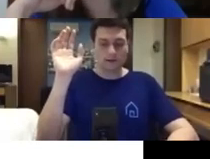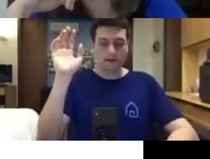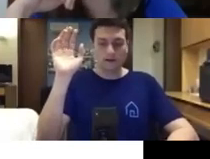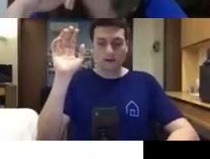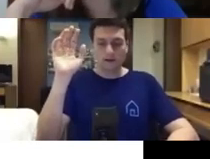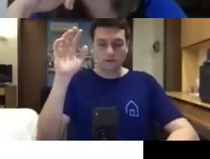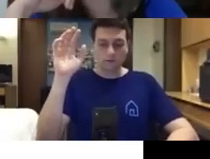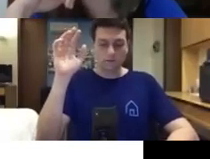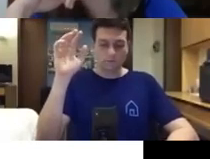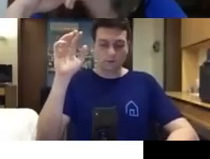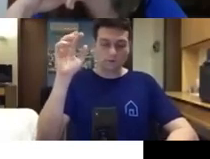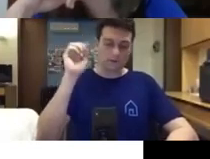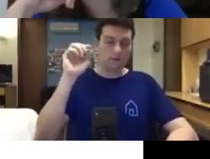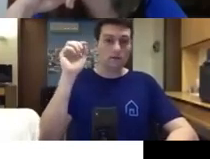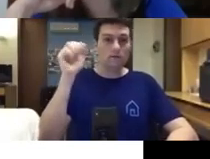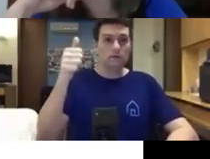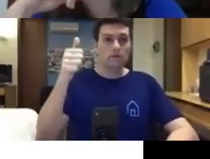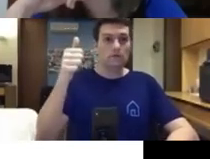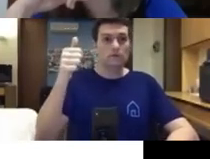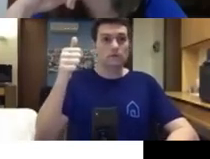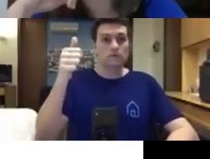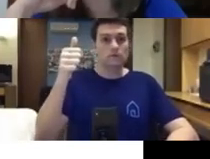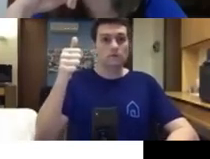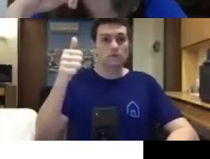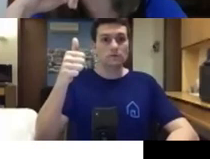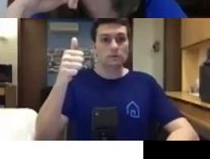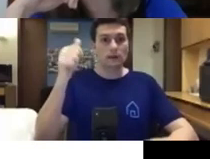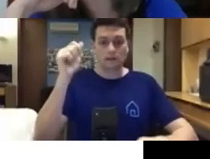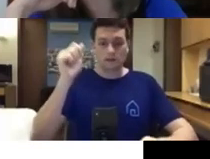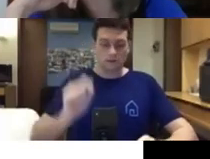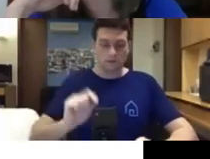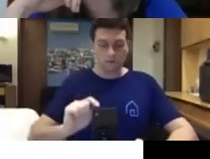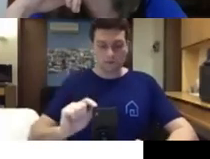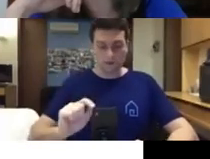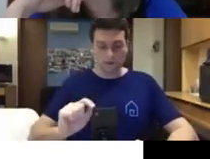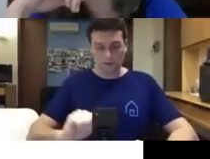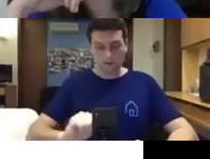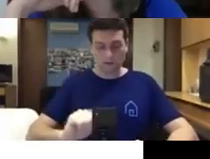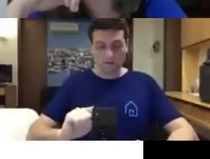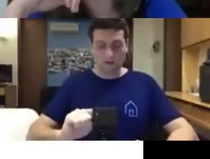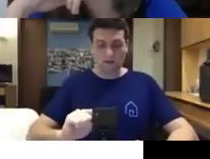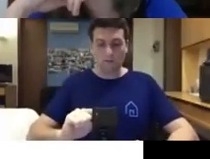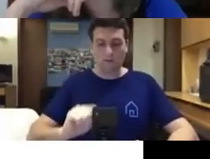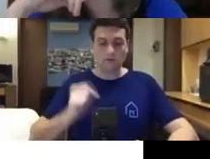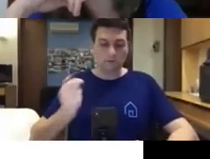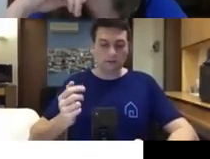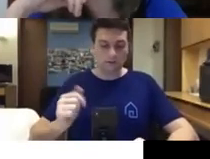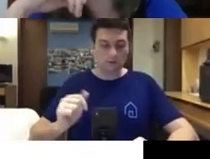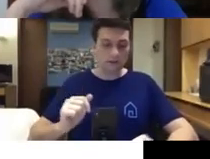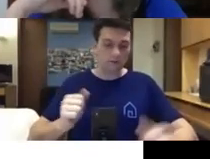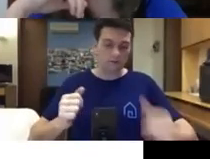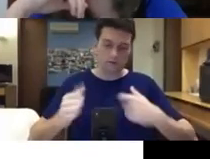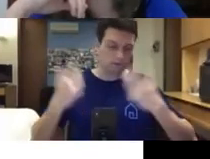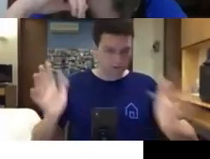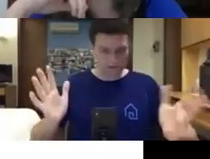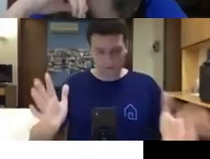para encerrar. Tá. Então, se quiser, encerra aí, a gente fica só nas perguntas aqui. Tá. Eu vou encerrar. Pessoal que está vendo aqui no Instagram, depois a gente vai fornecer o link